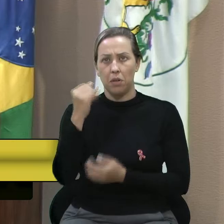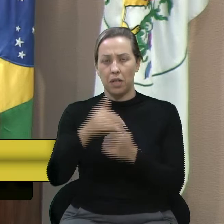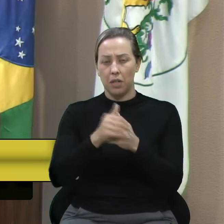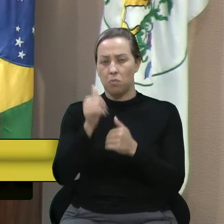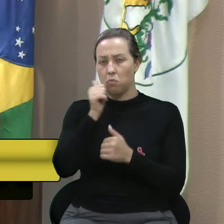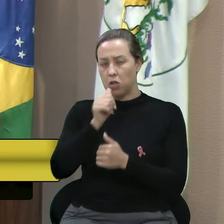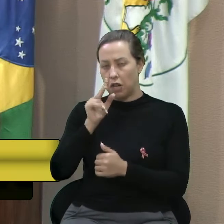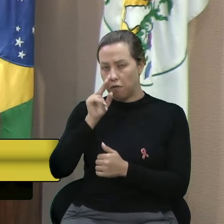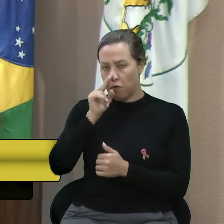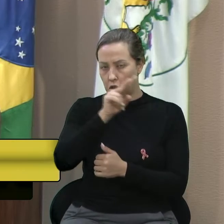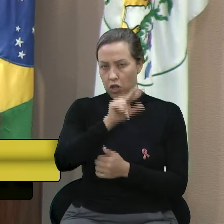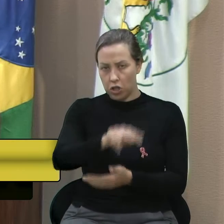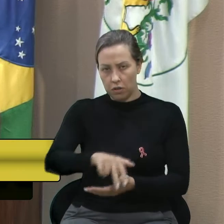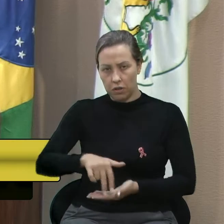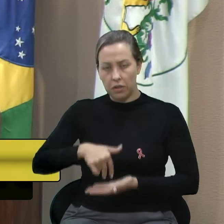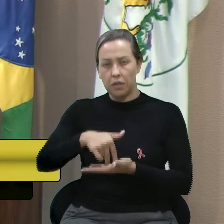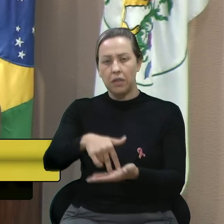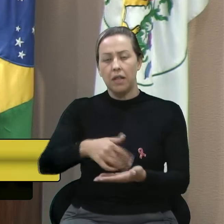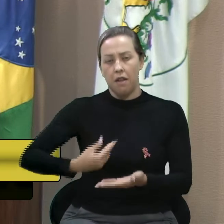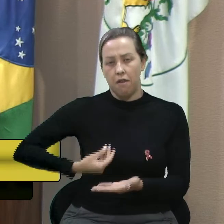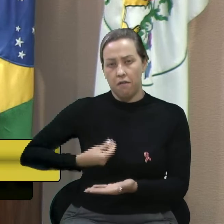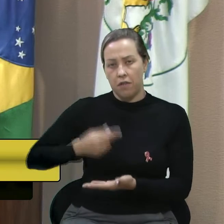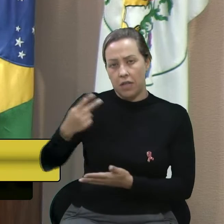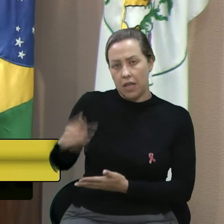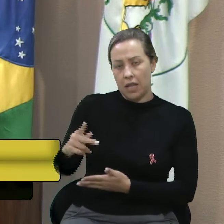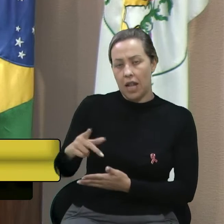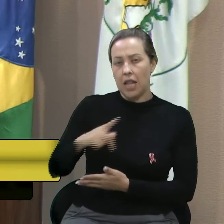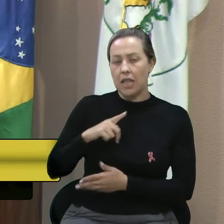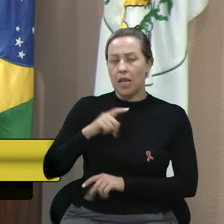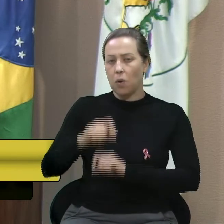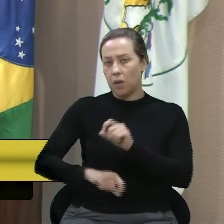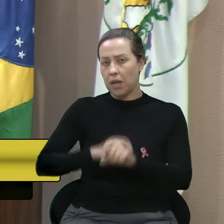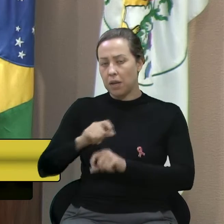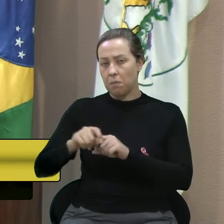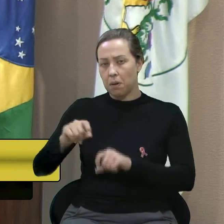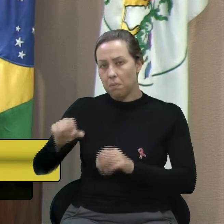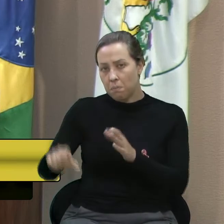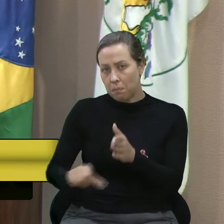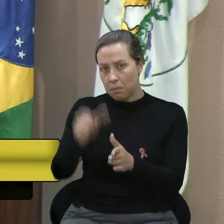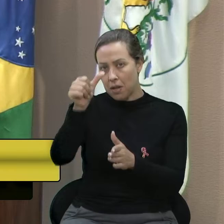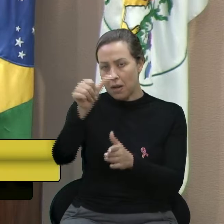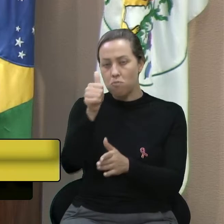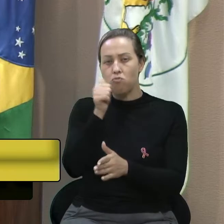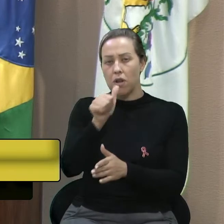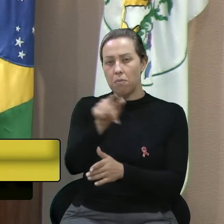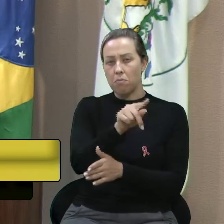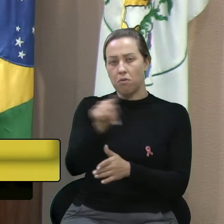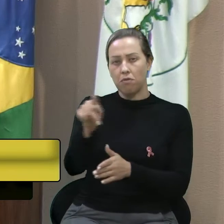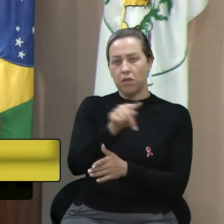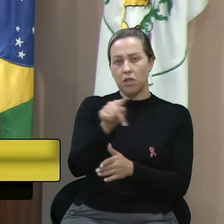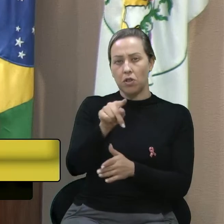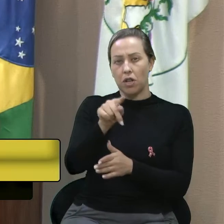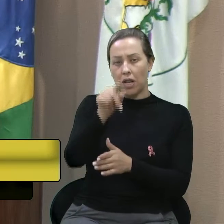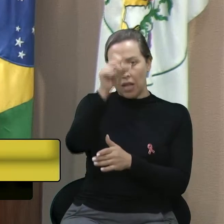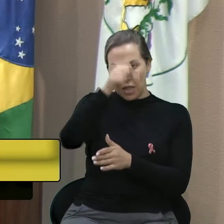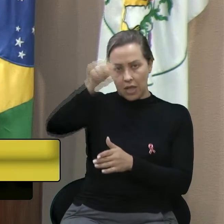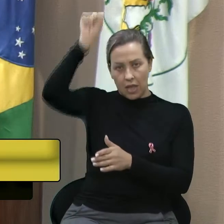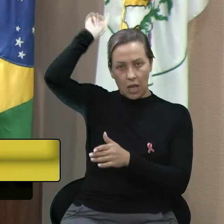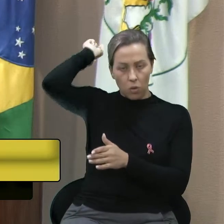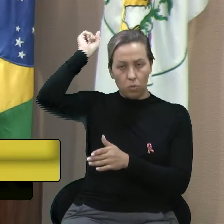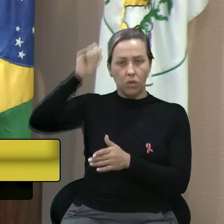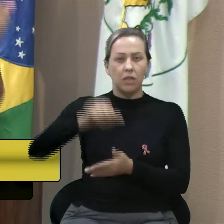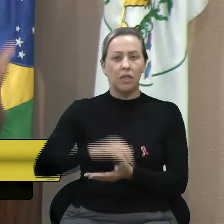mulher forte, nas vivências dela de ter sido uma das primeiras professoras da Universidade de Caxias do